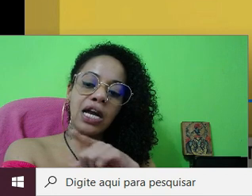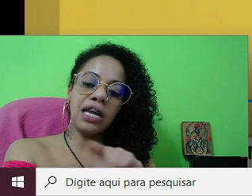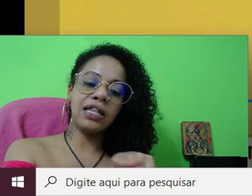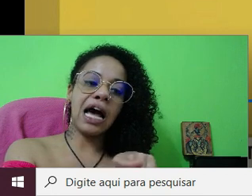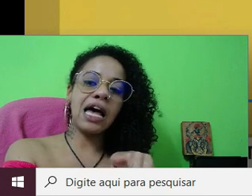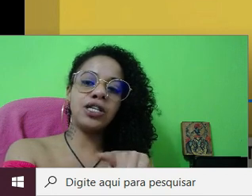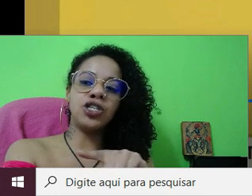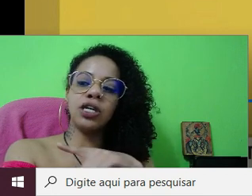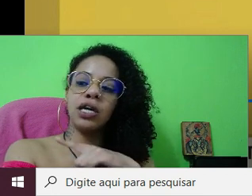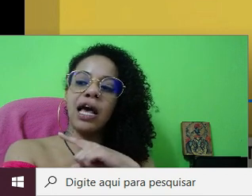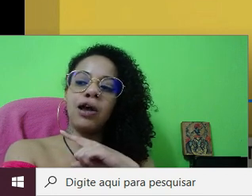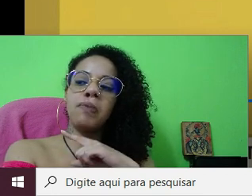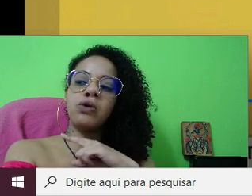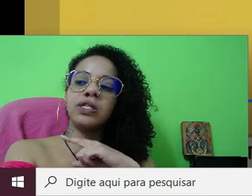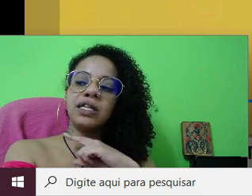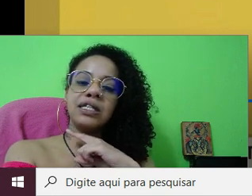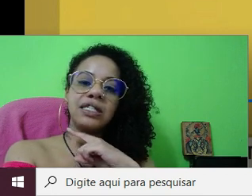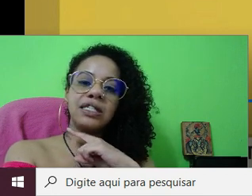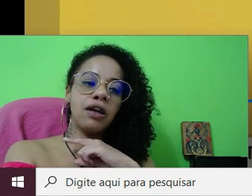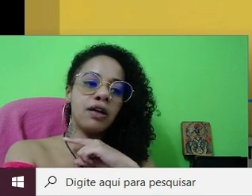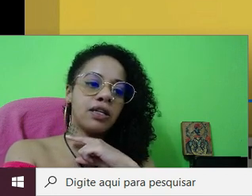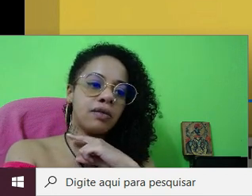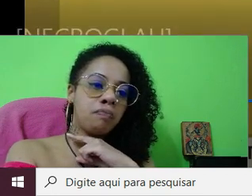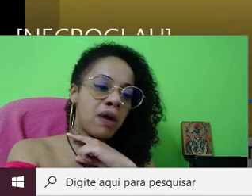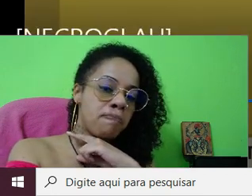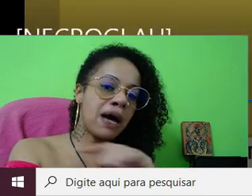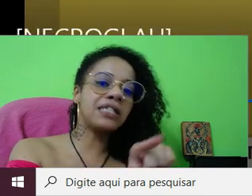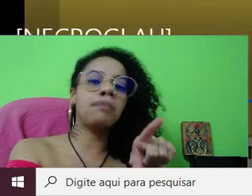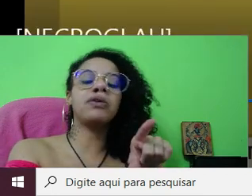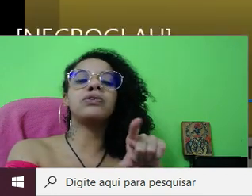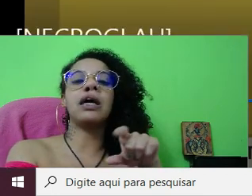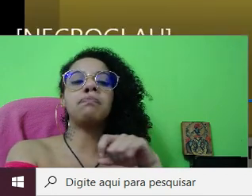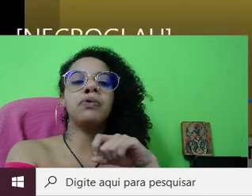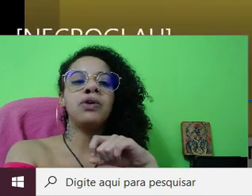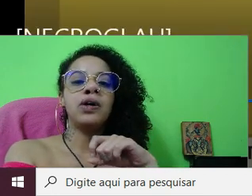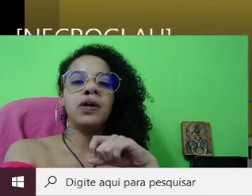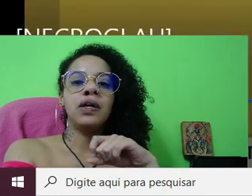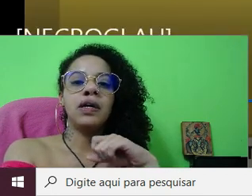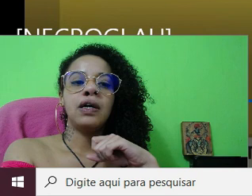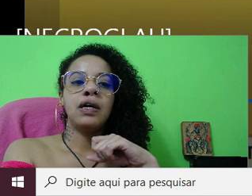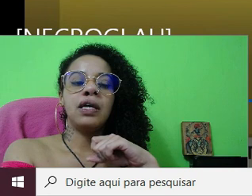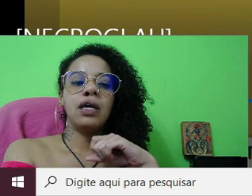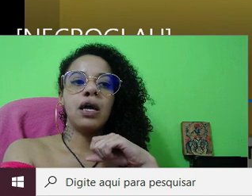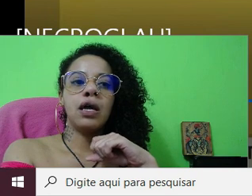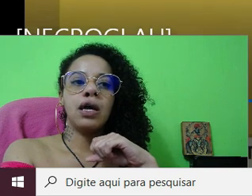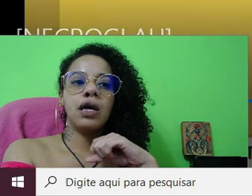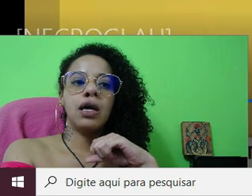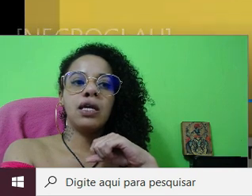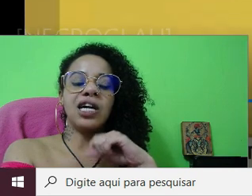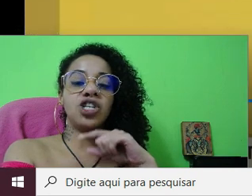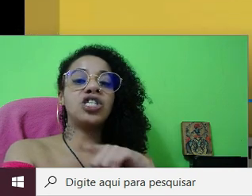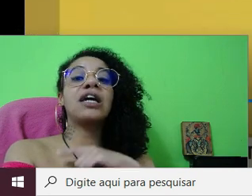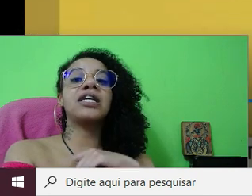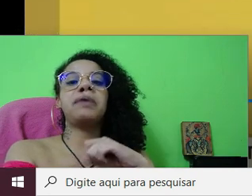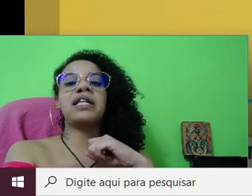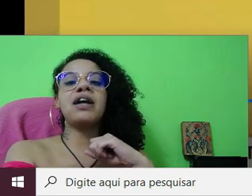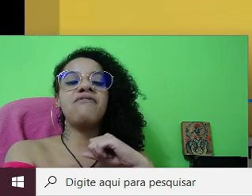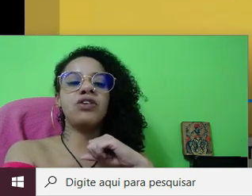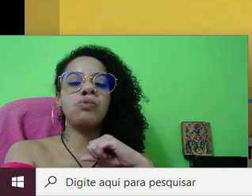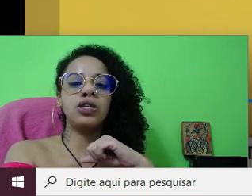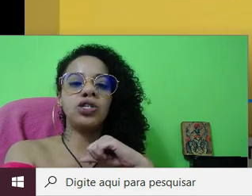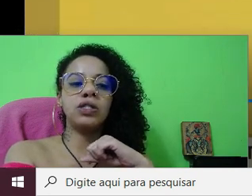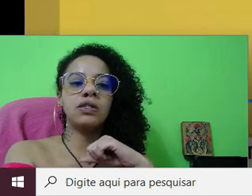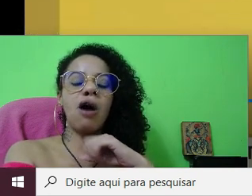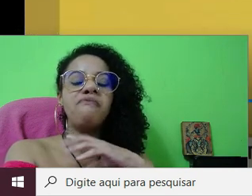que a oralidade ela é uma coisa que se perpassa pelo tempo e a gente tem que